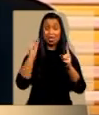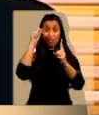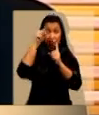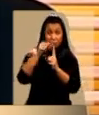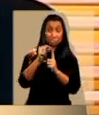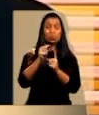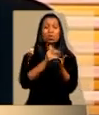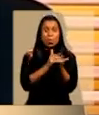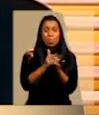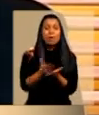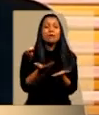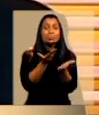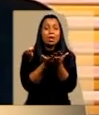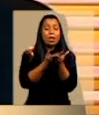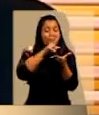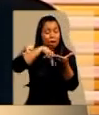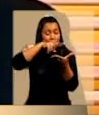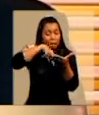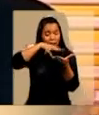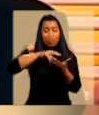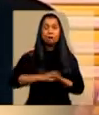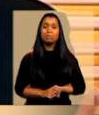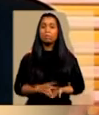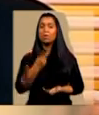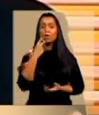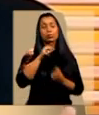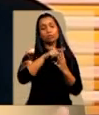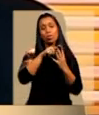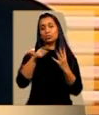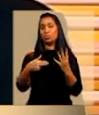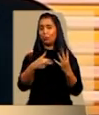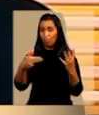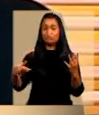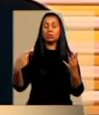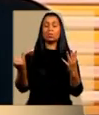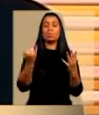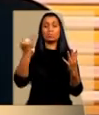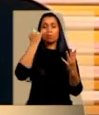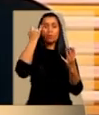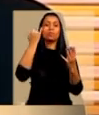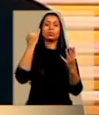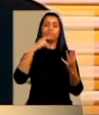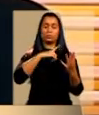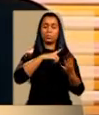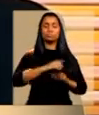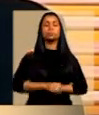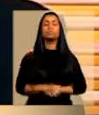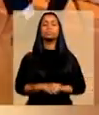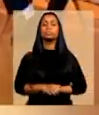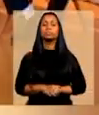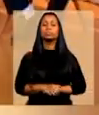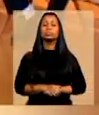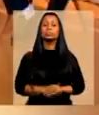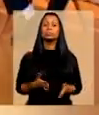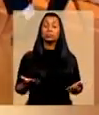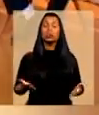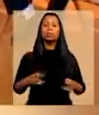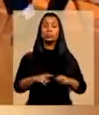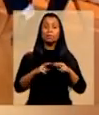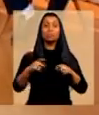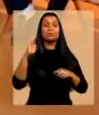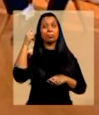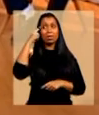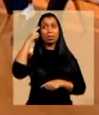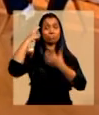aquele objetivo, eles começam a aprender e ler. Eu colocaria hoje só esses 4 hábitos, assim, são hábitos importantes. Uhum. Fala que para isso